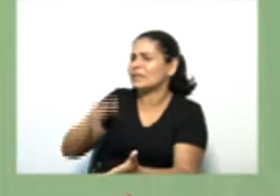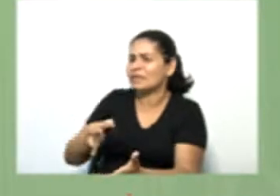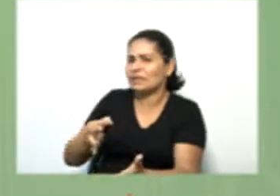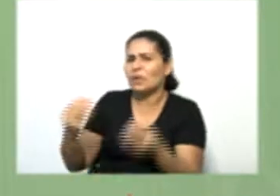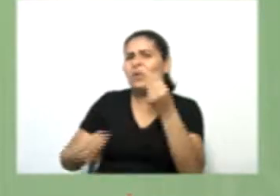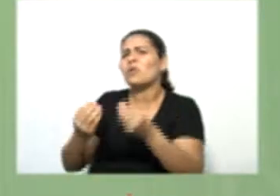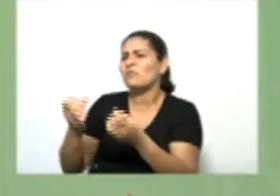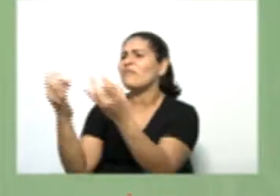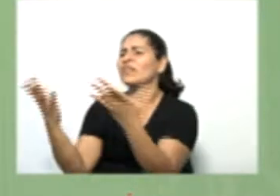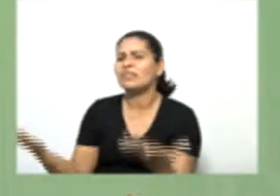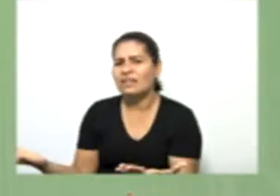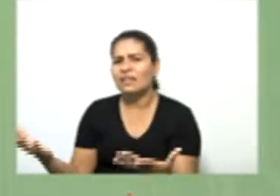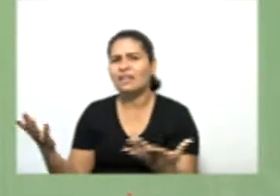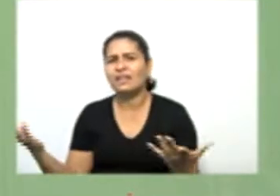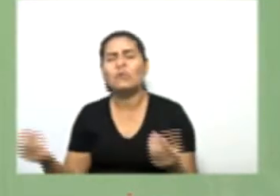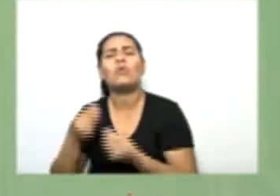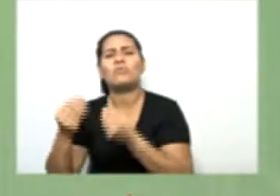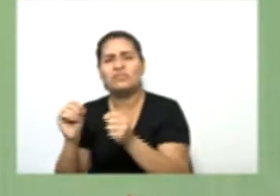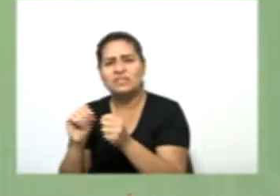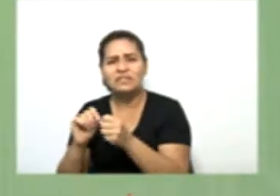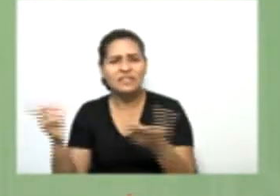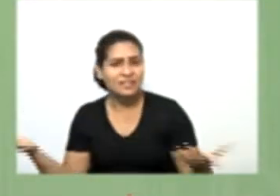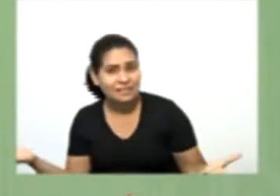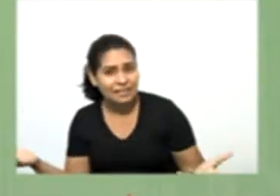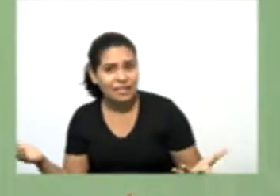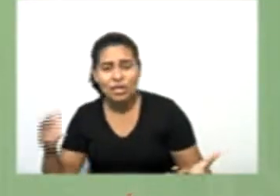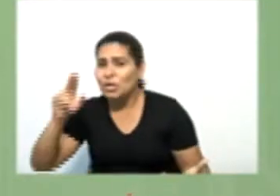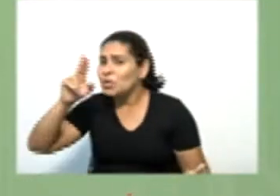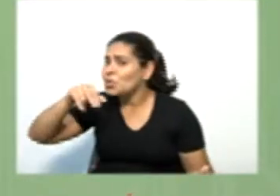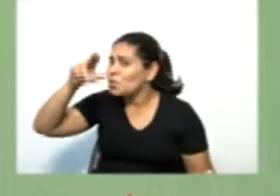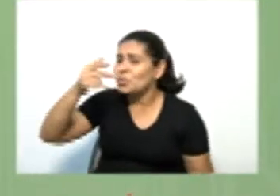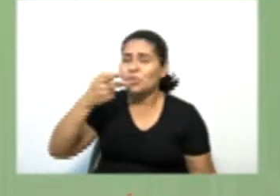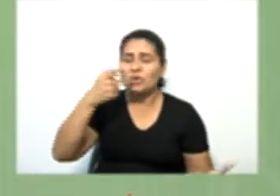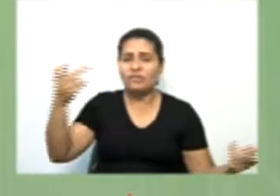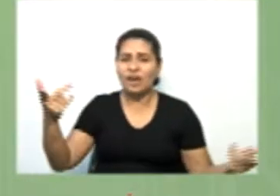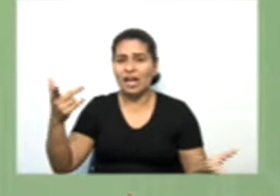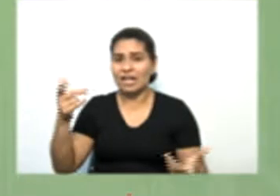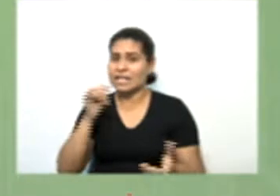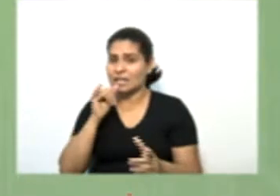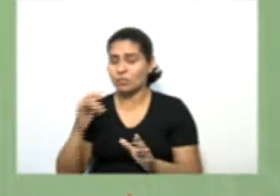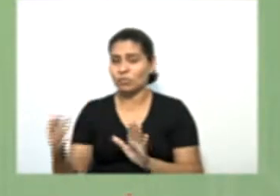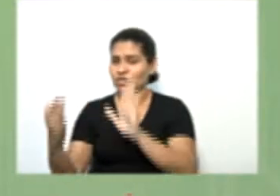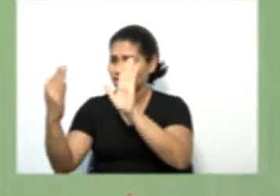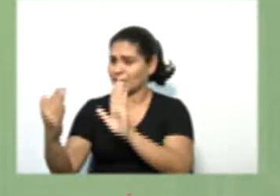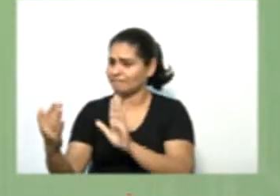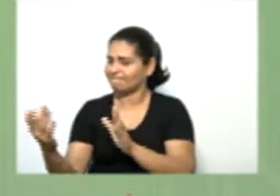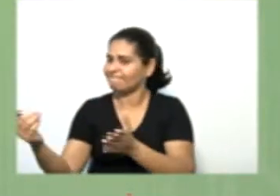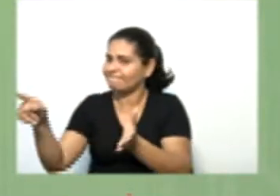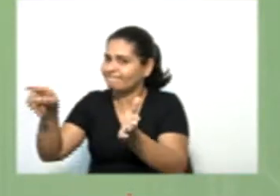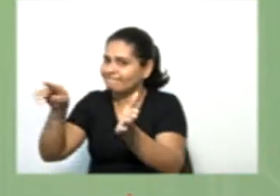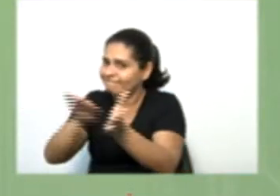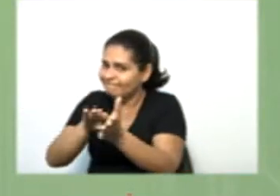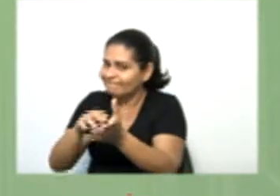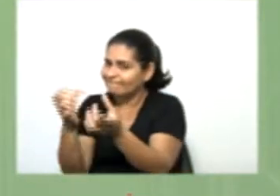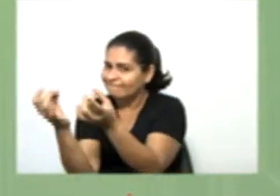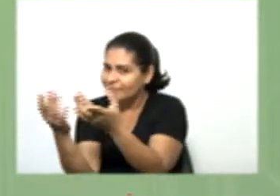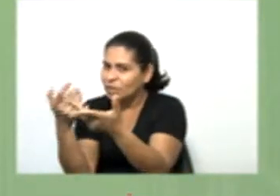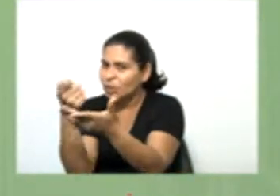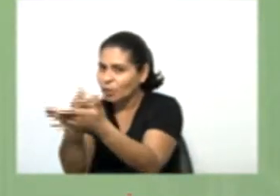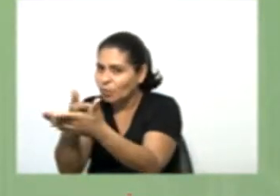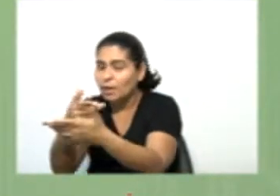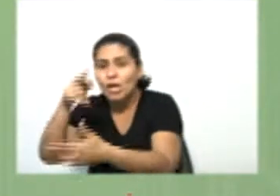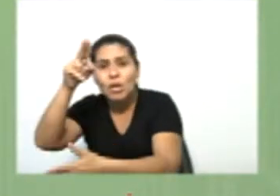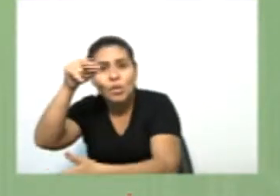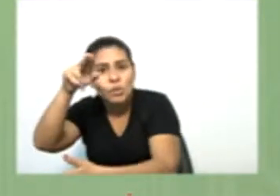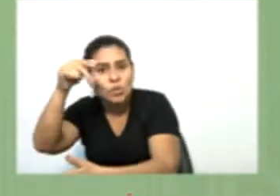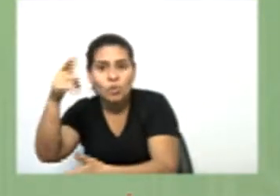que você está vendendo? Sobre o que você está negociando? Nunca entre em uma negociação, e nós já falamos isso. Nunca